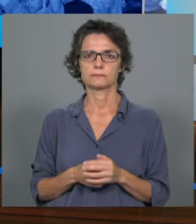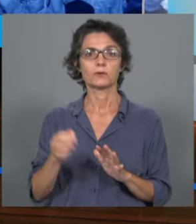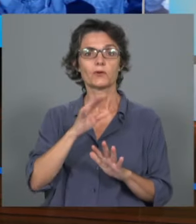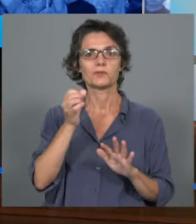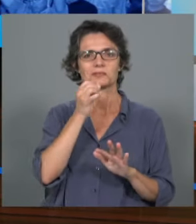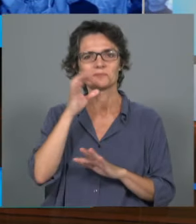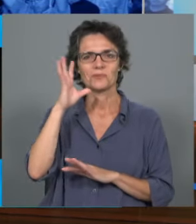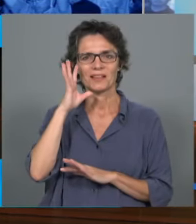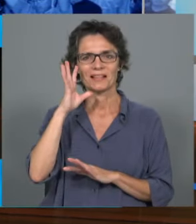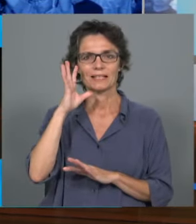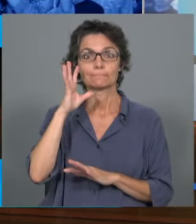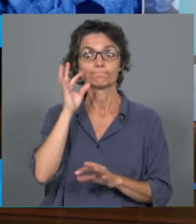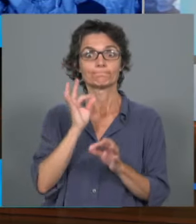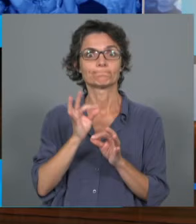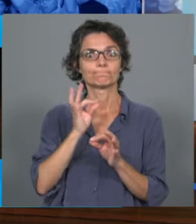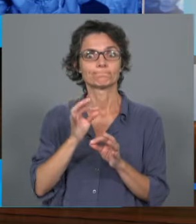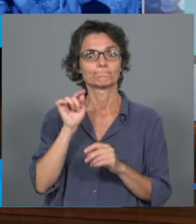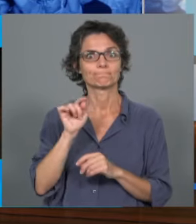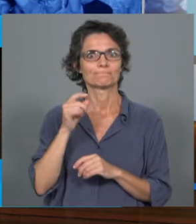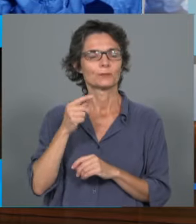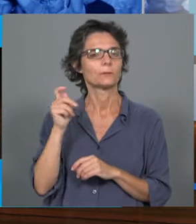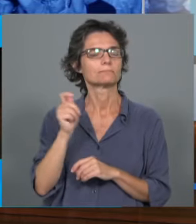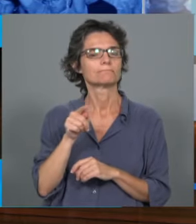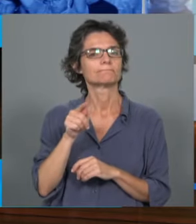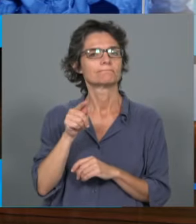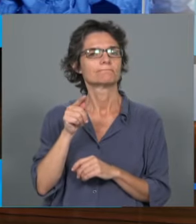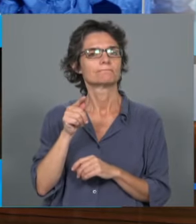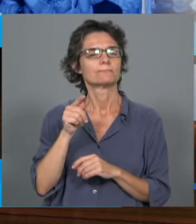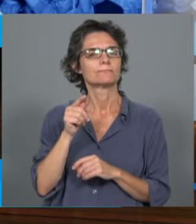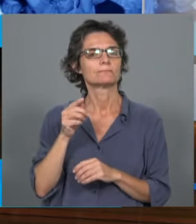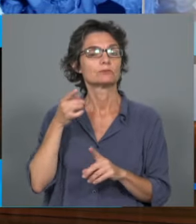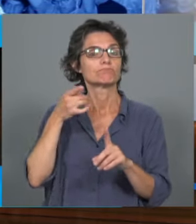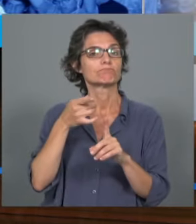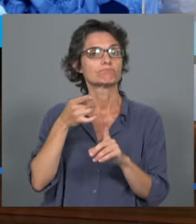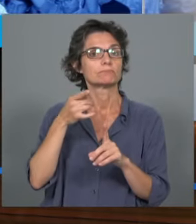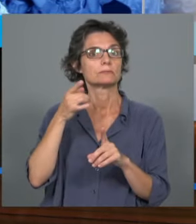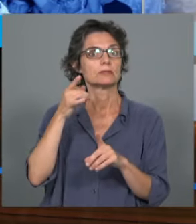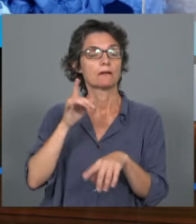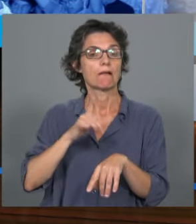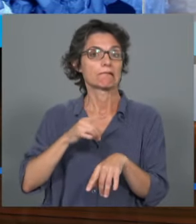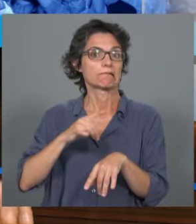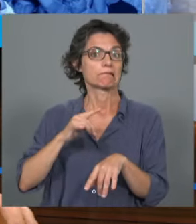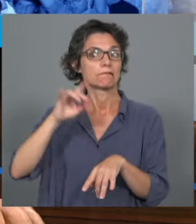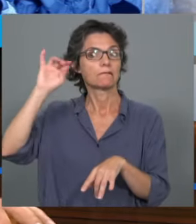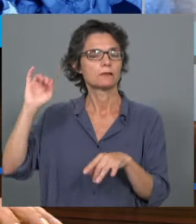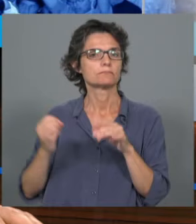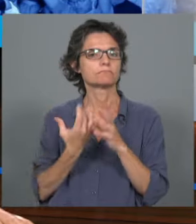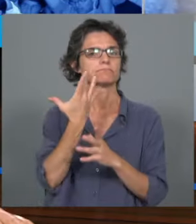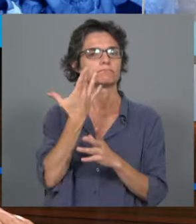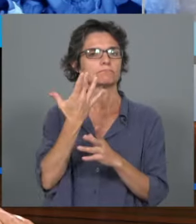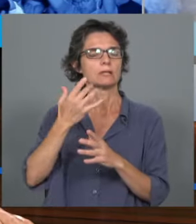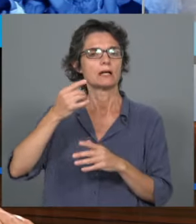Olá, muito boa tarde. Setembro será um mês dedicado ao tempo da criação. Na próxima quarta-feira assinala-se o Dia Mundial